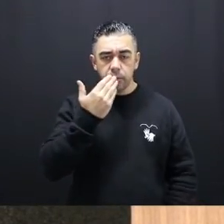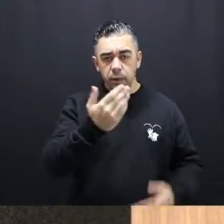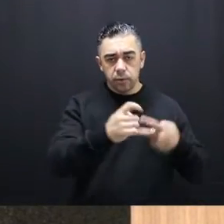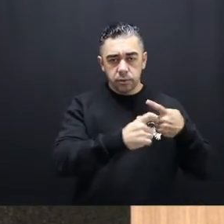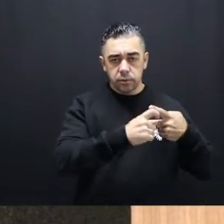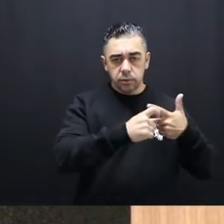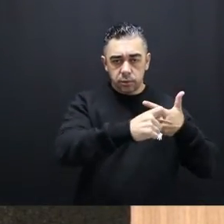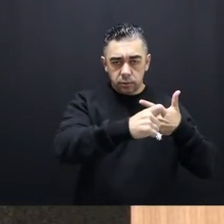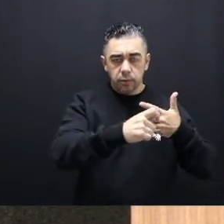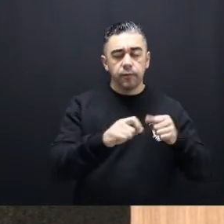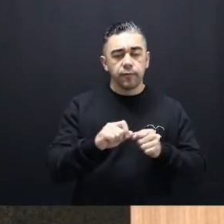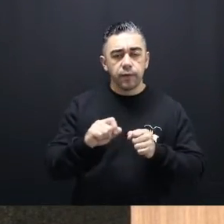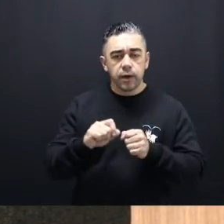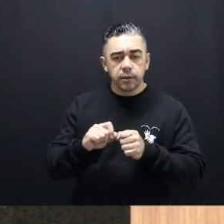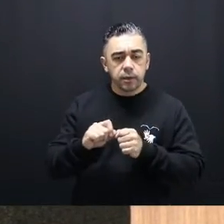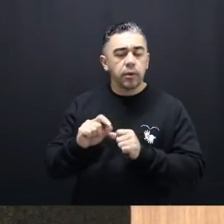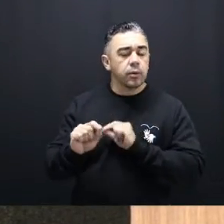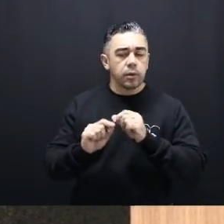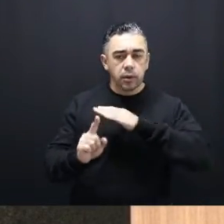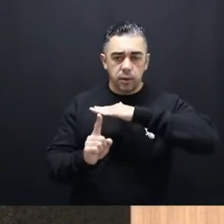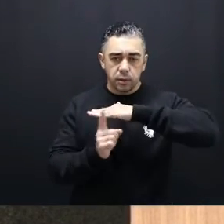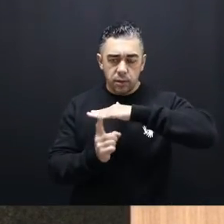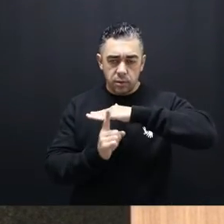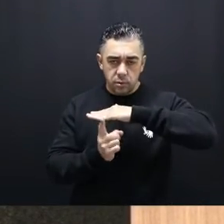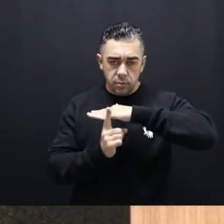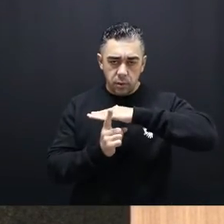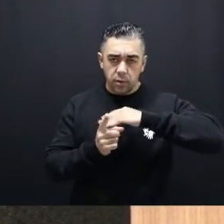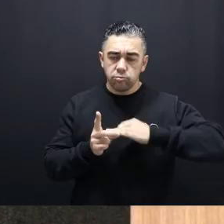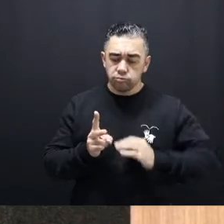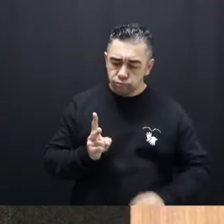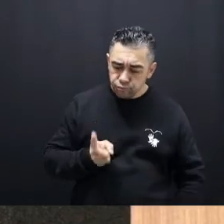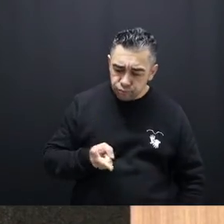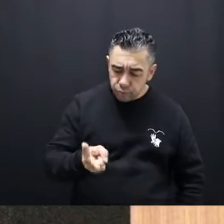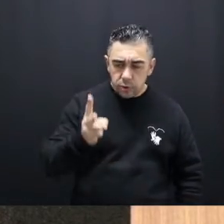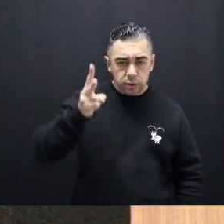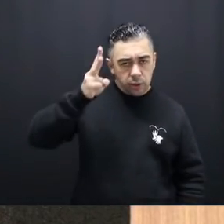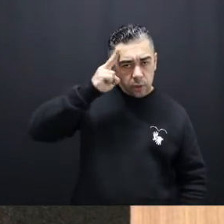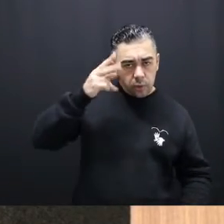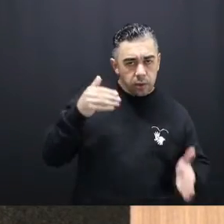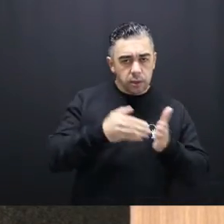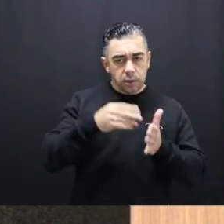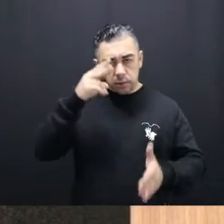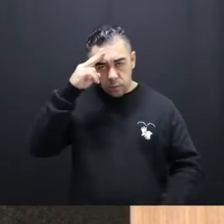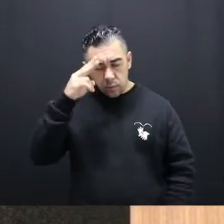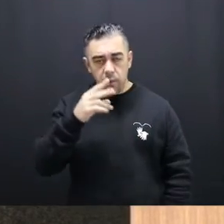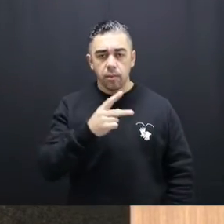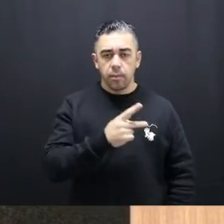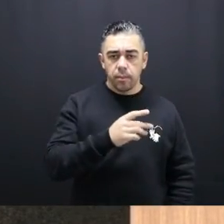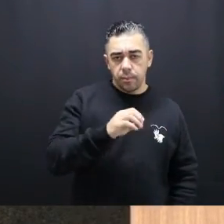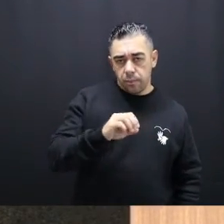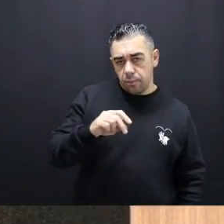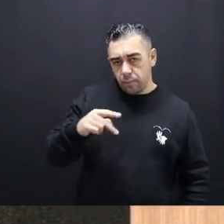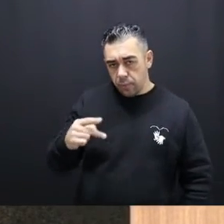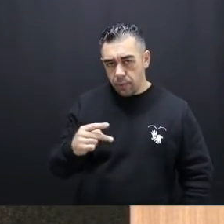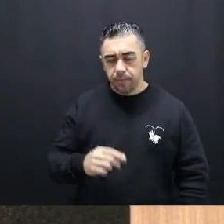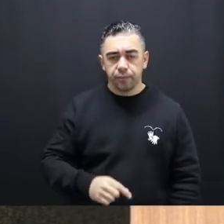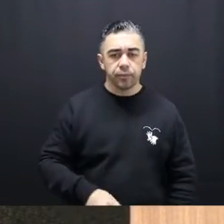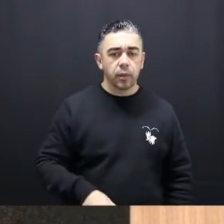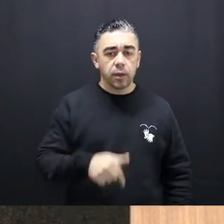Executivo que providencia o atendimento de interrupto segunda a segunda do centro pop indicação